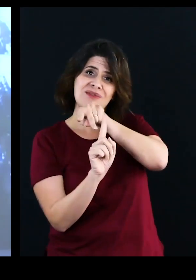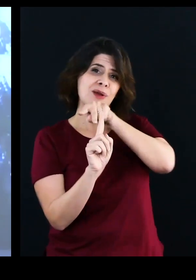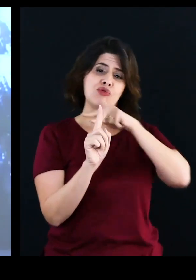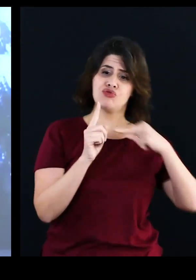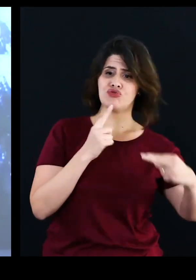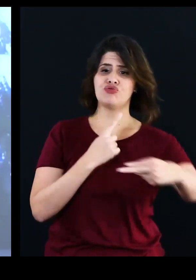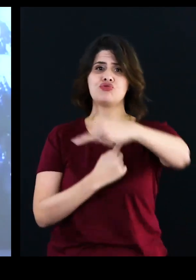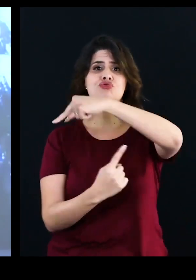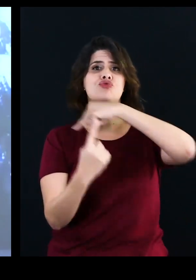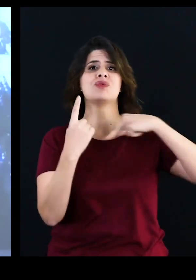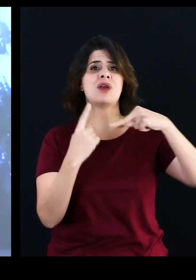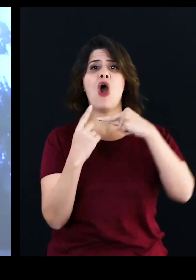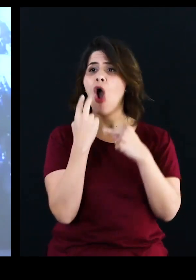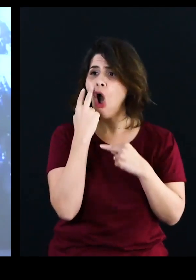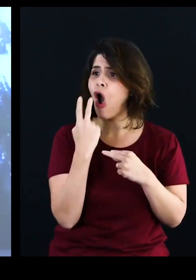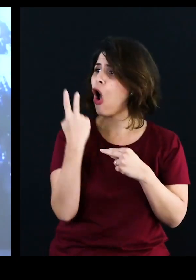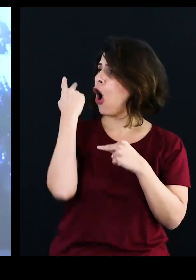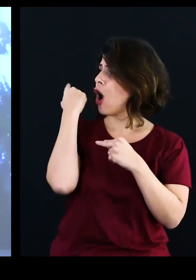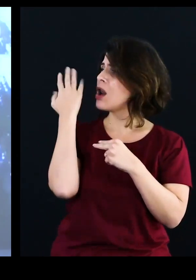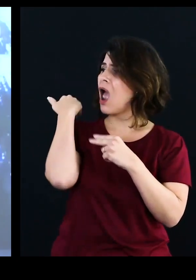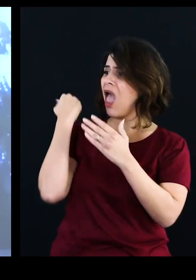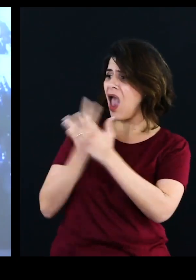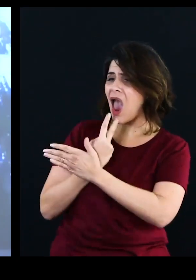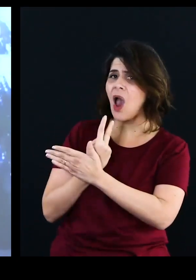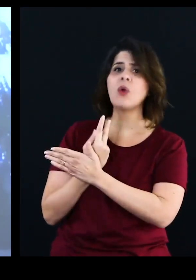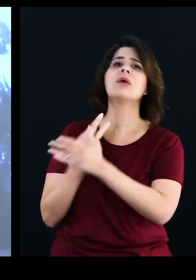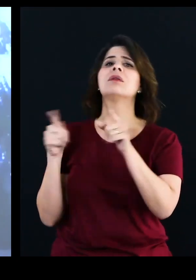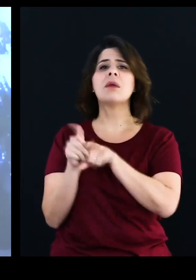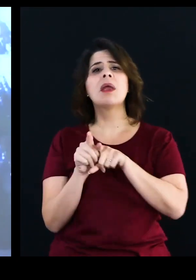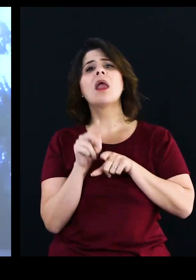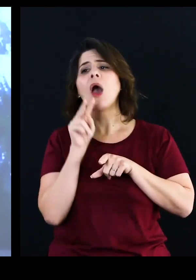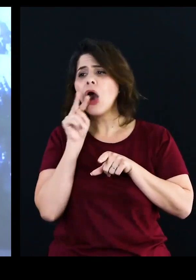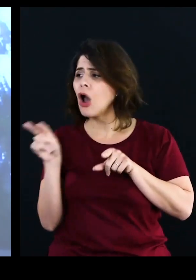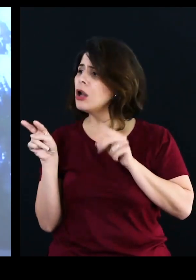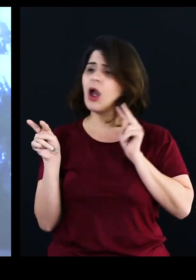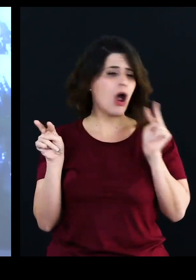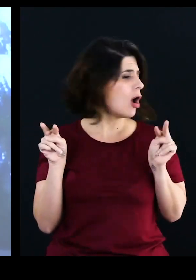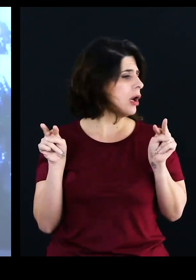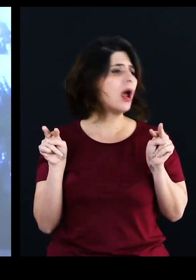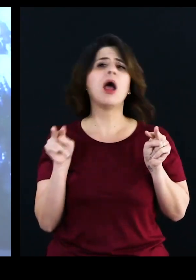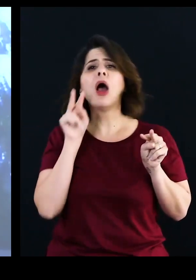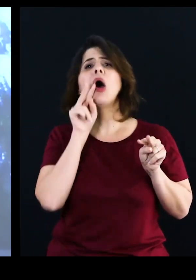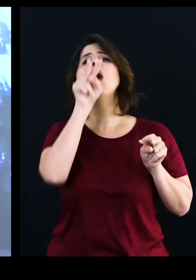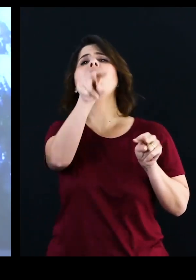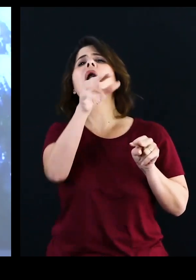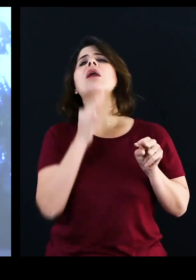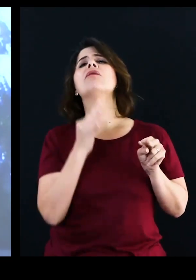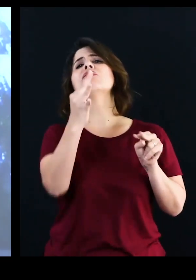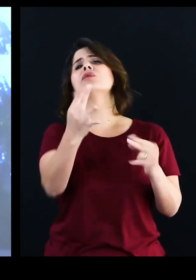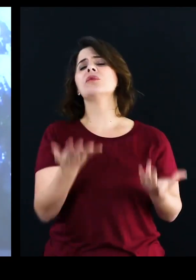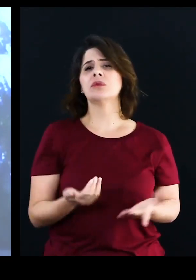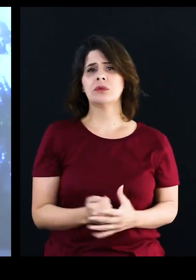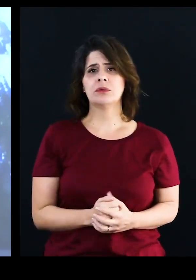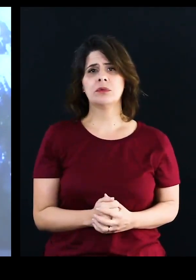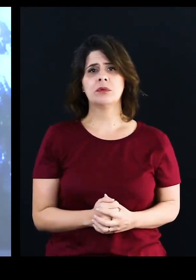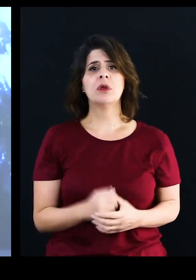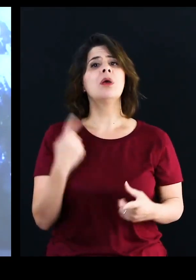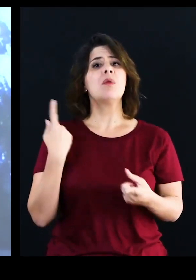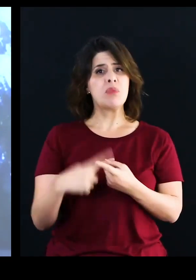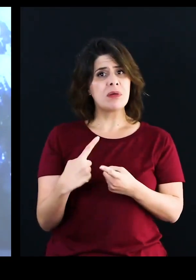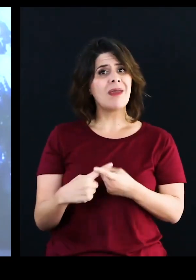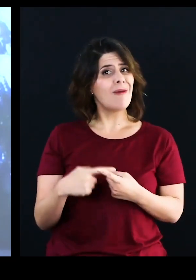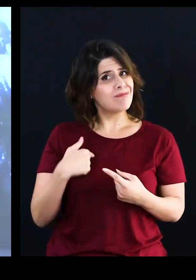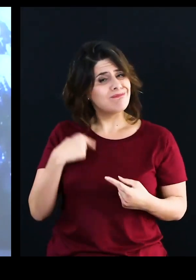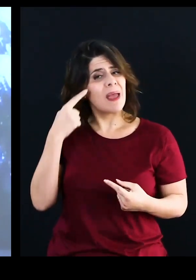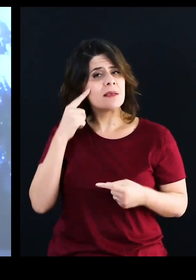fundamental isso. E eu sinto esse ambiente propício na Vale, porque senão, depois da história que eu tenho, eu não